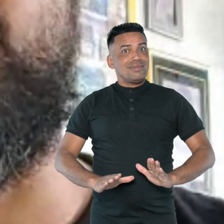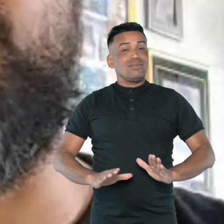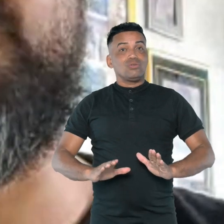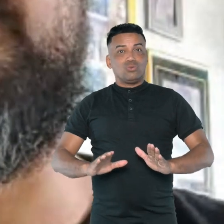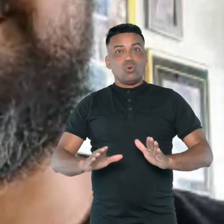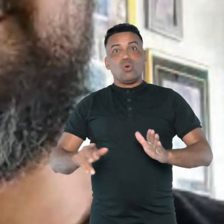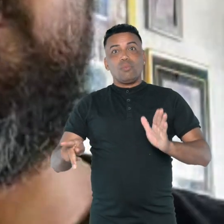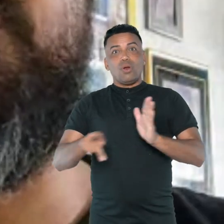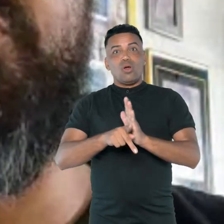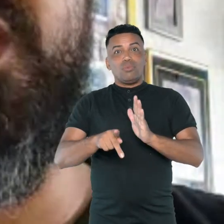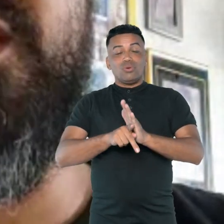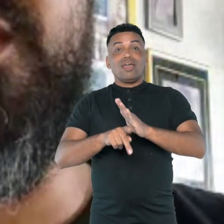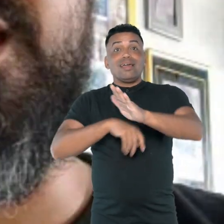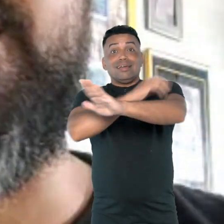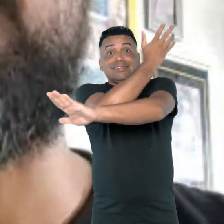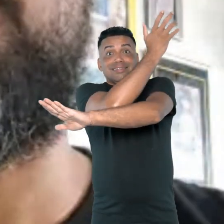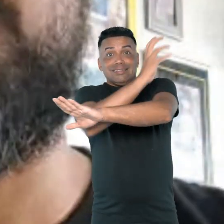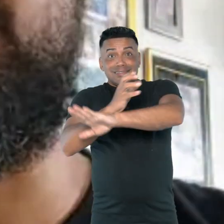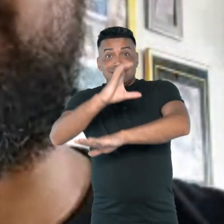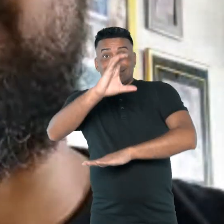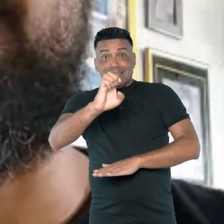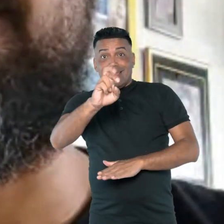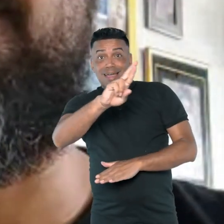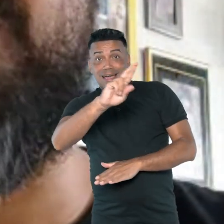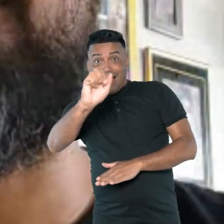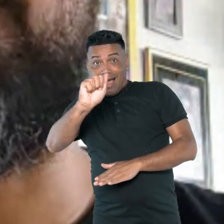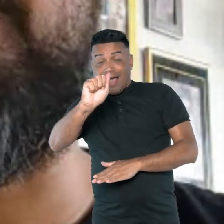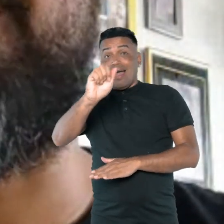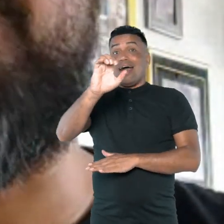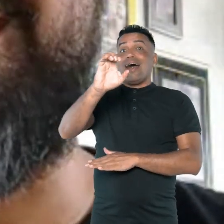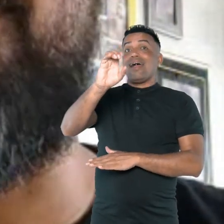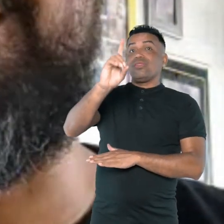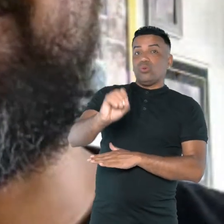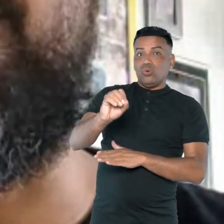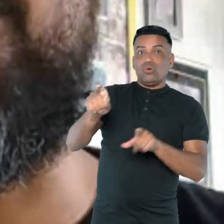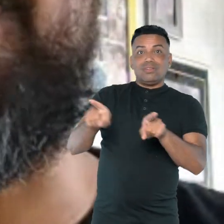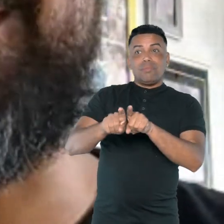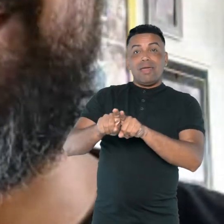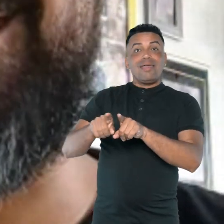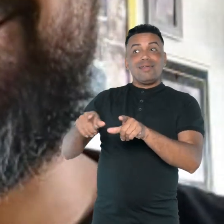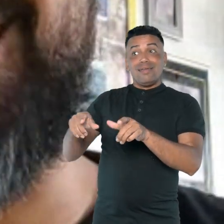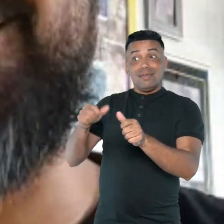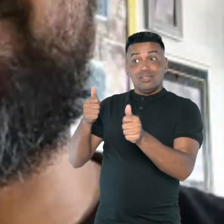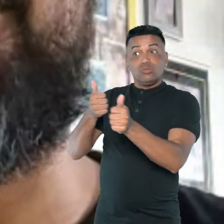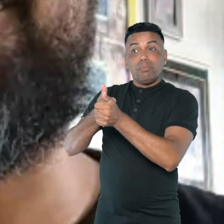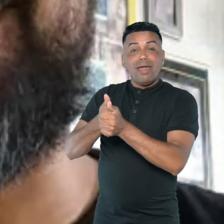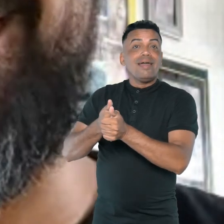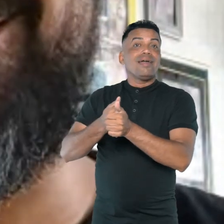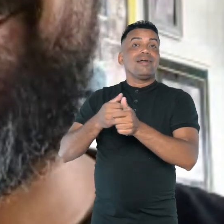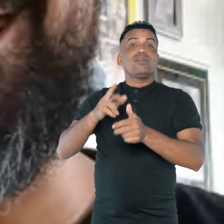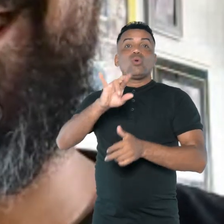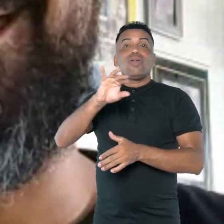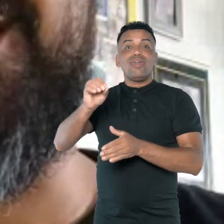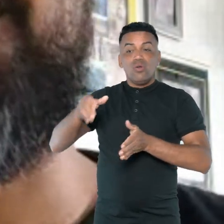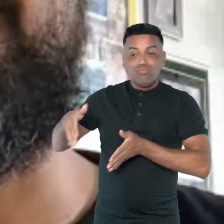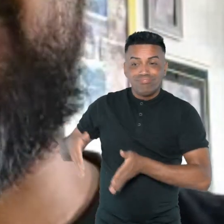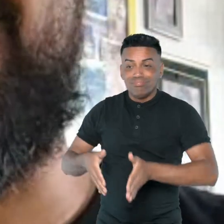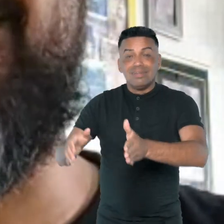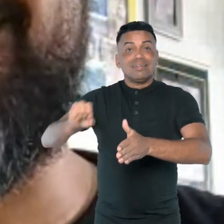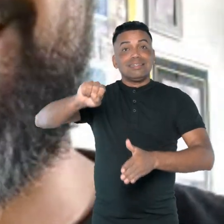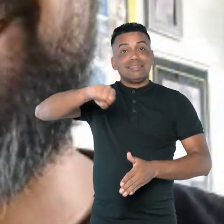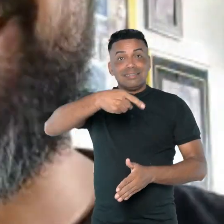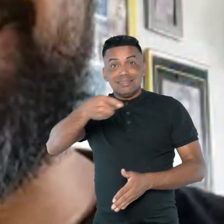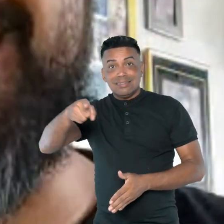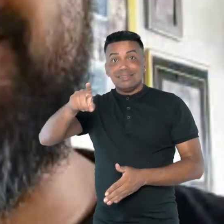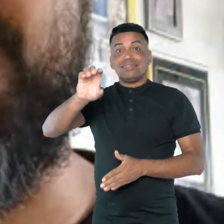e o Rio São Francisco. E aí isso meio que me deu um pouco dessa identidade, me deu direito